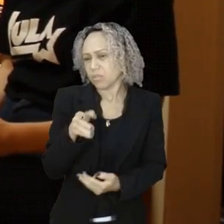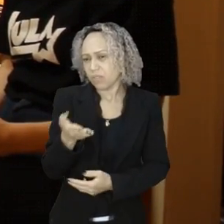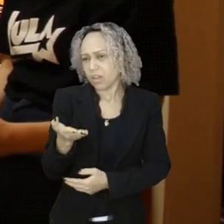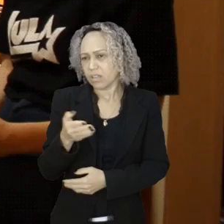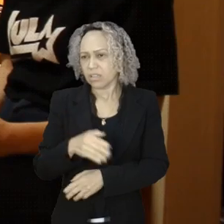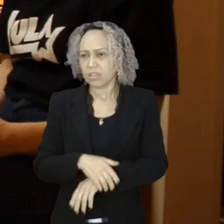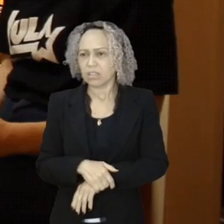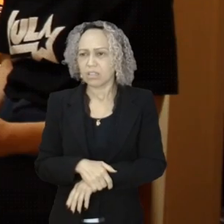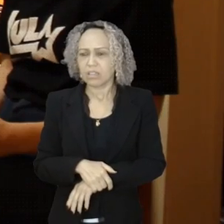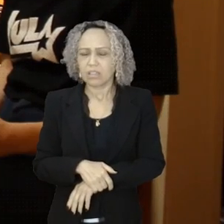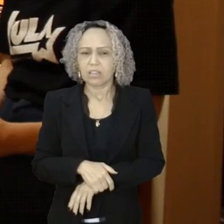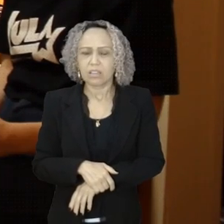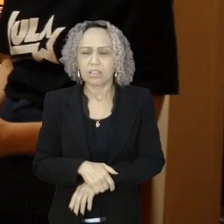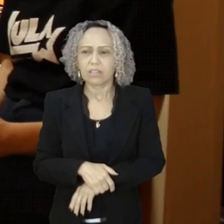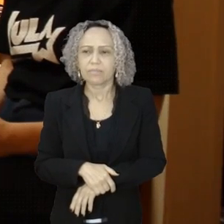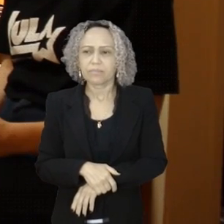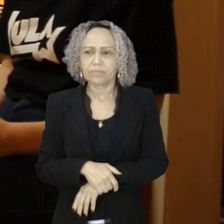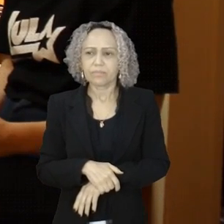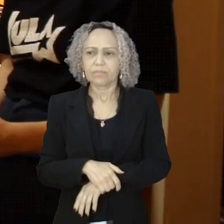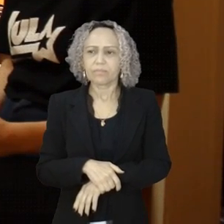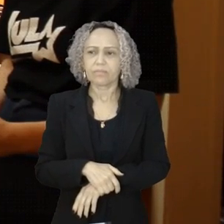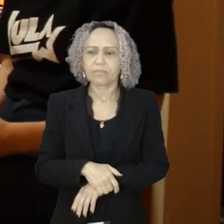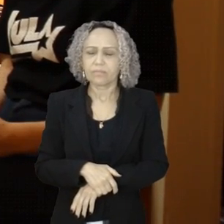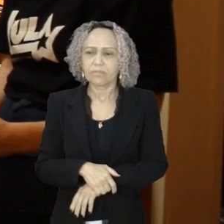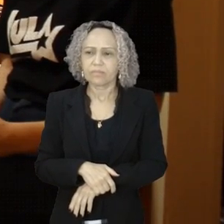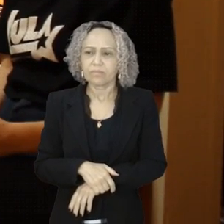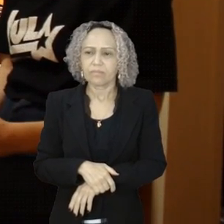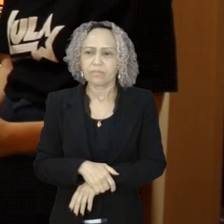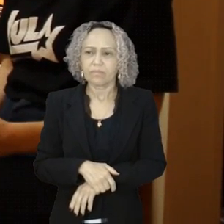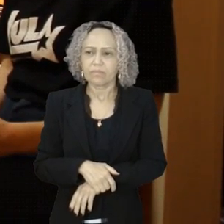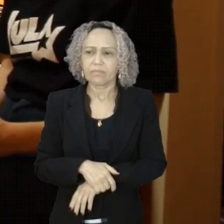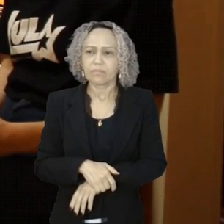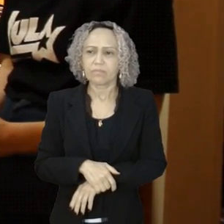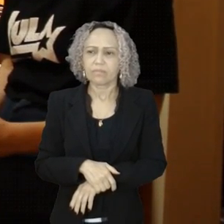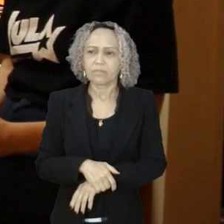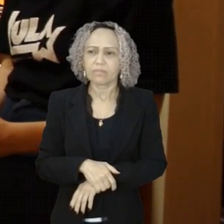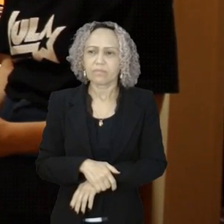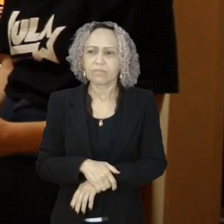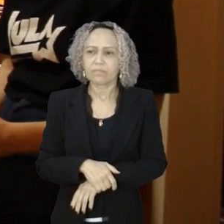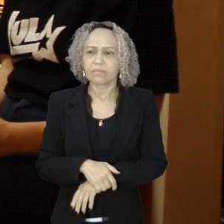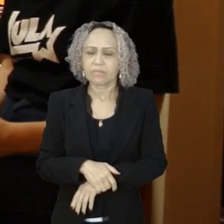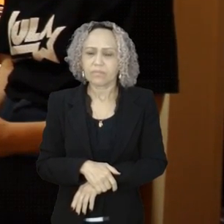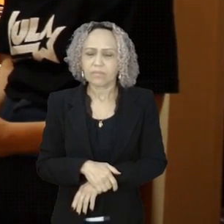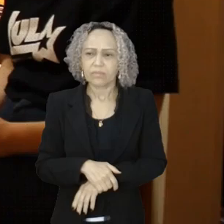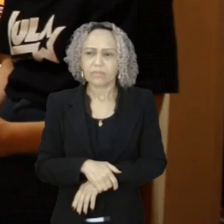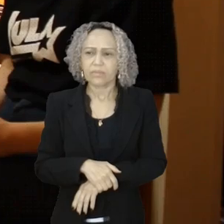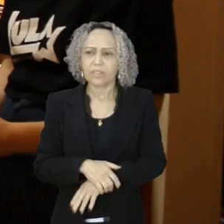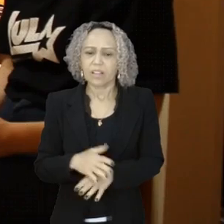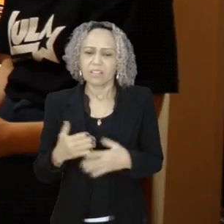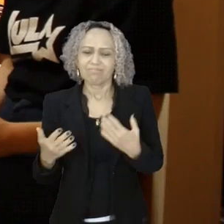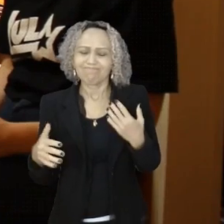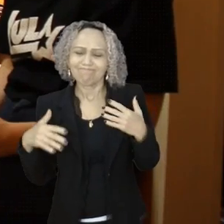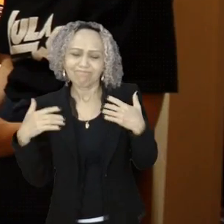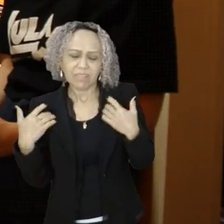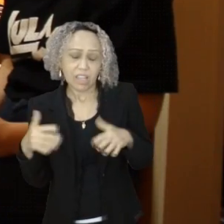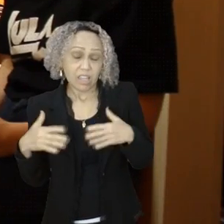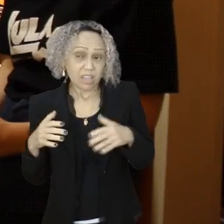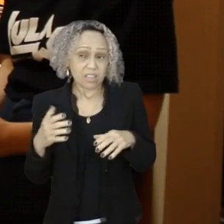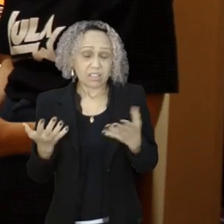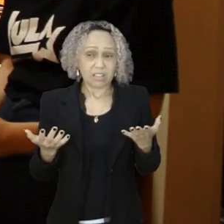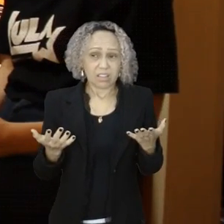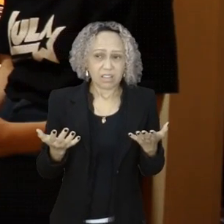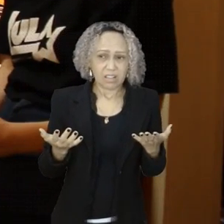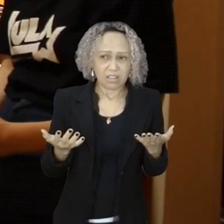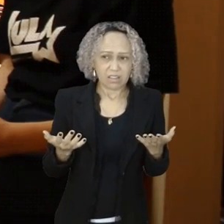eu chegava, tinha essas conversas, pá, né? Derrubar o mercado. Né? Claro, a gente já